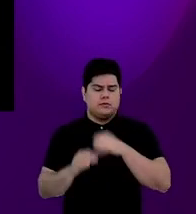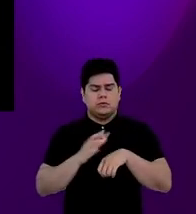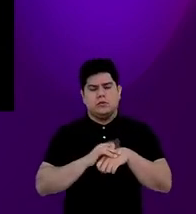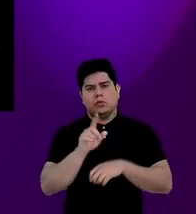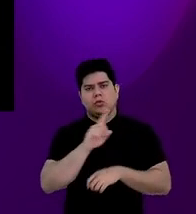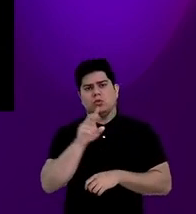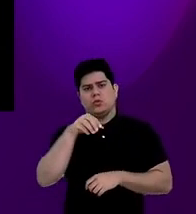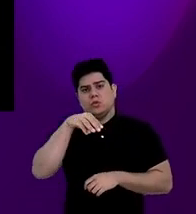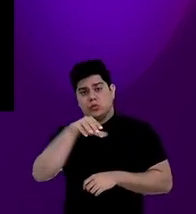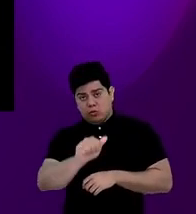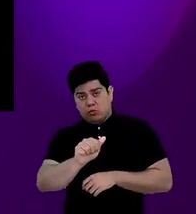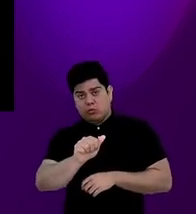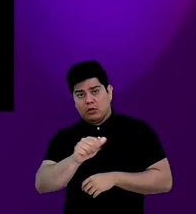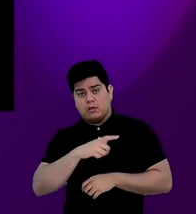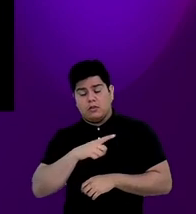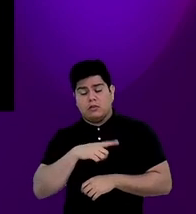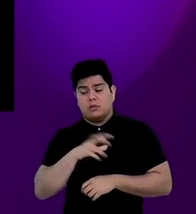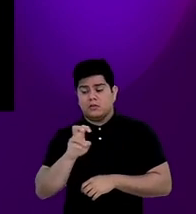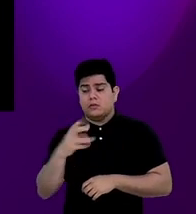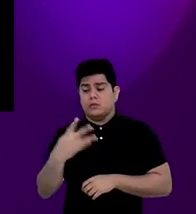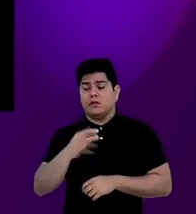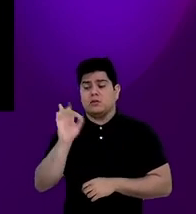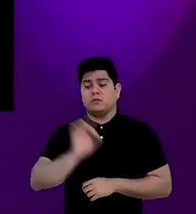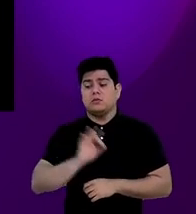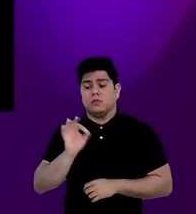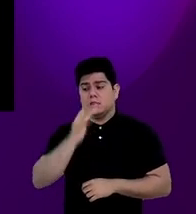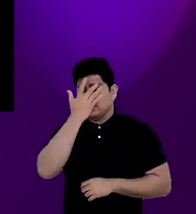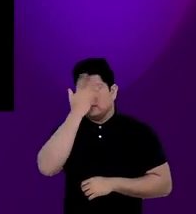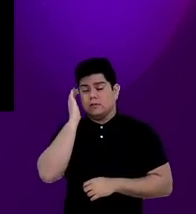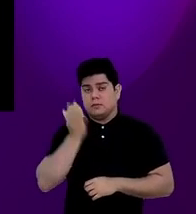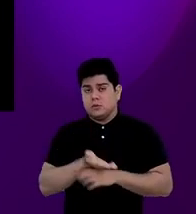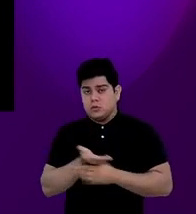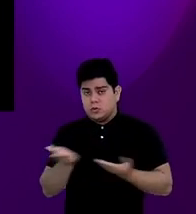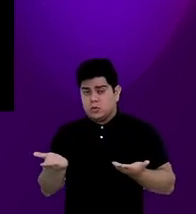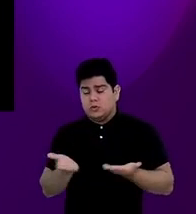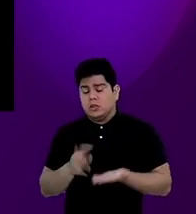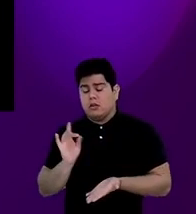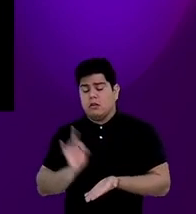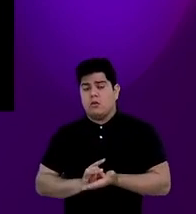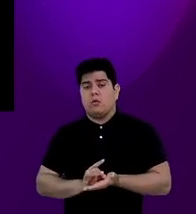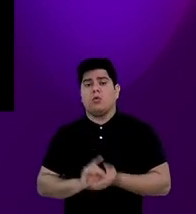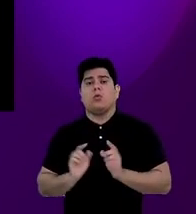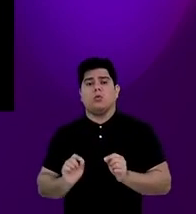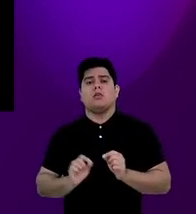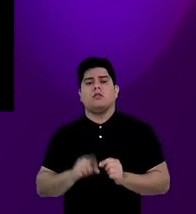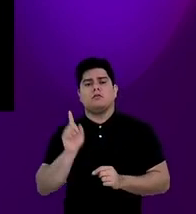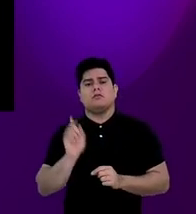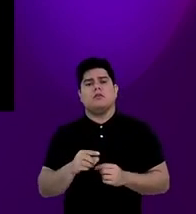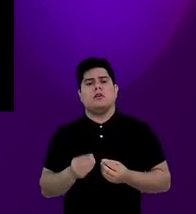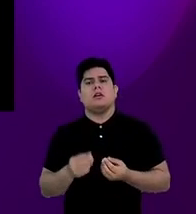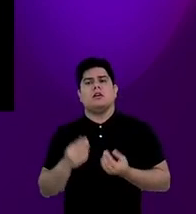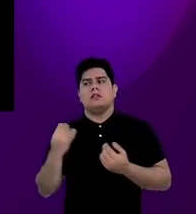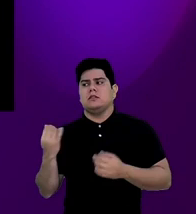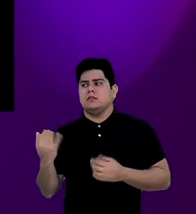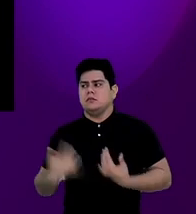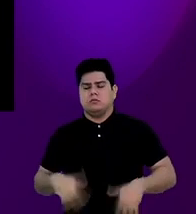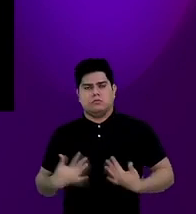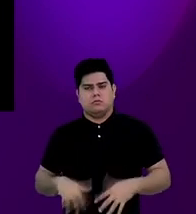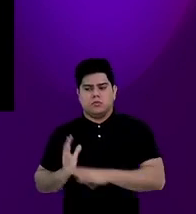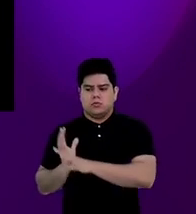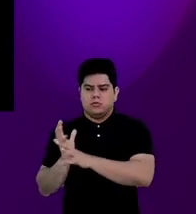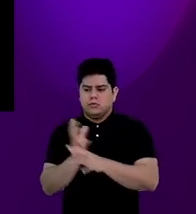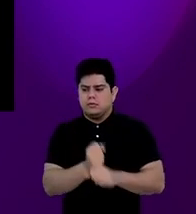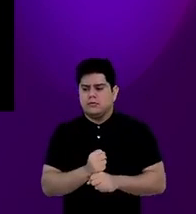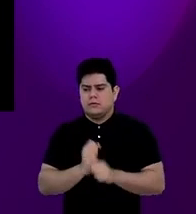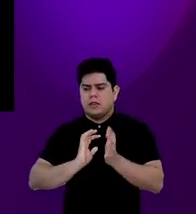completa de 54%, para essa população de pacientes, realmente foi um dado sem precedentes, o que